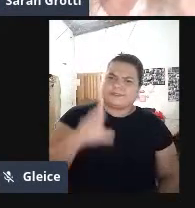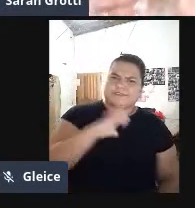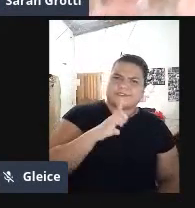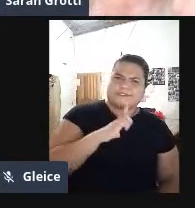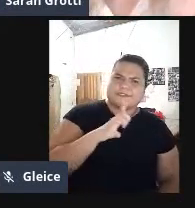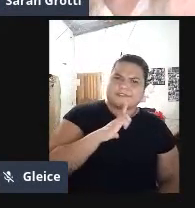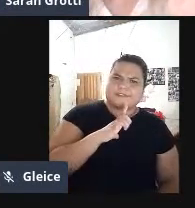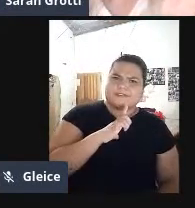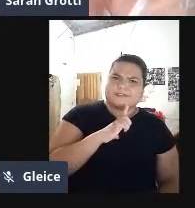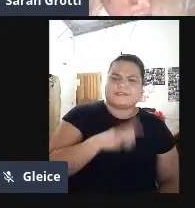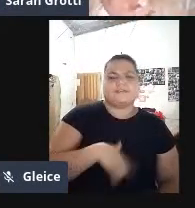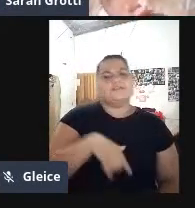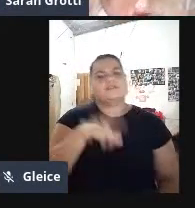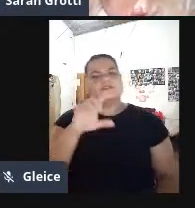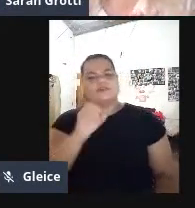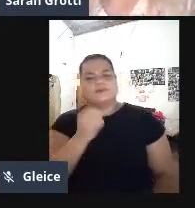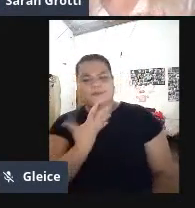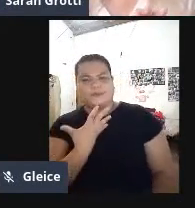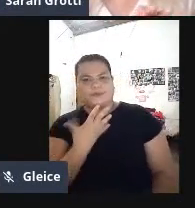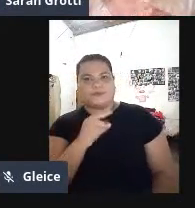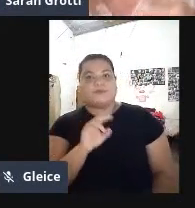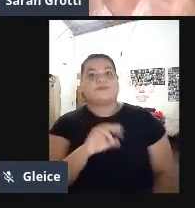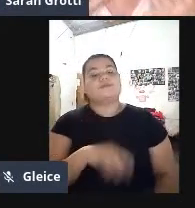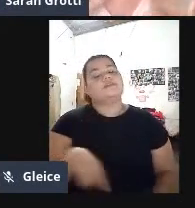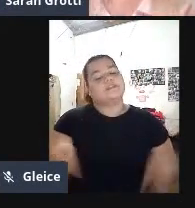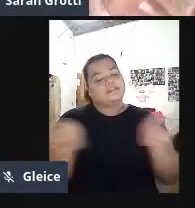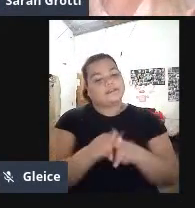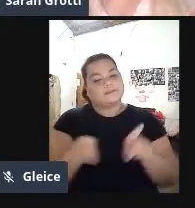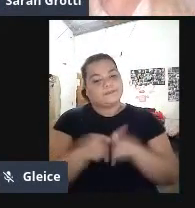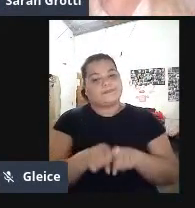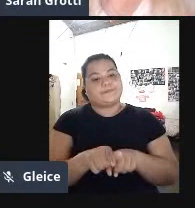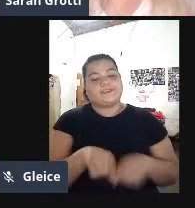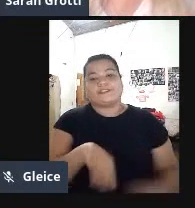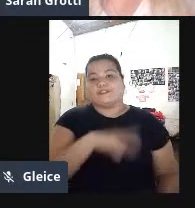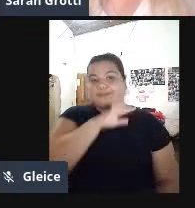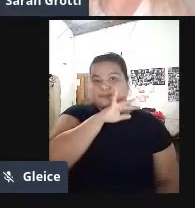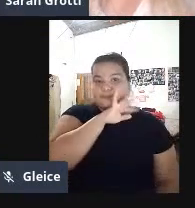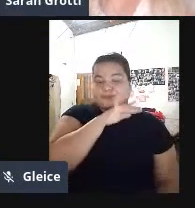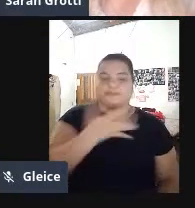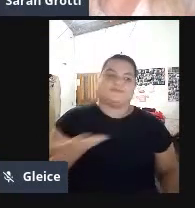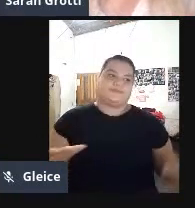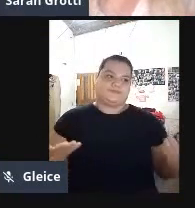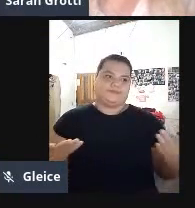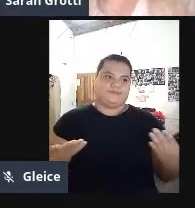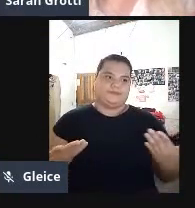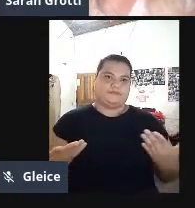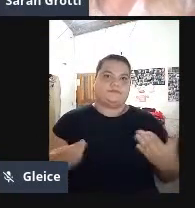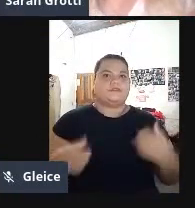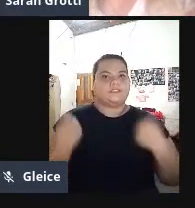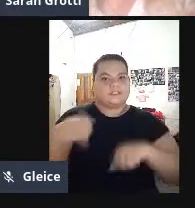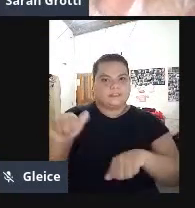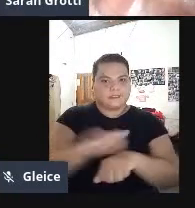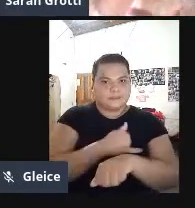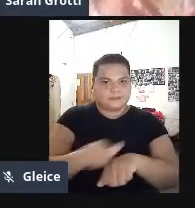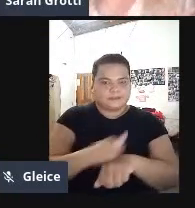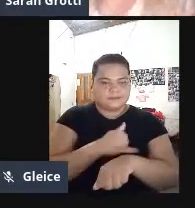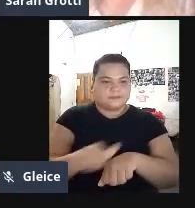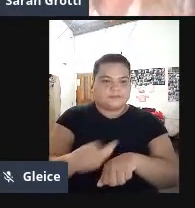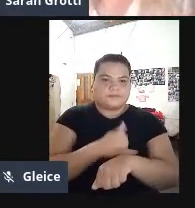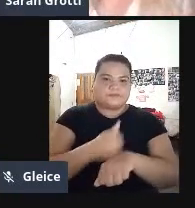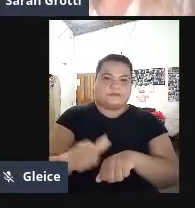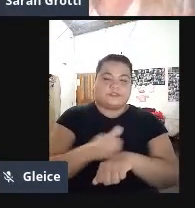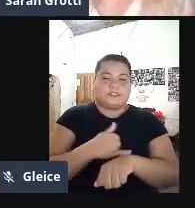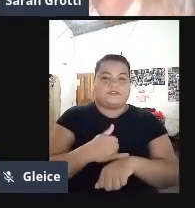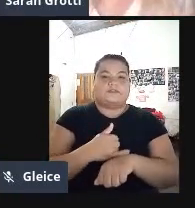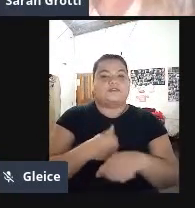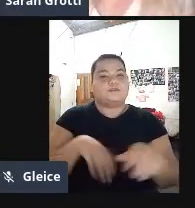o bom e o ruim. Então, a gente faz o quê? Uns métodos para diminuir esses fitatos, trouxe o exemplo dos